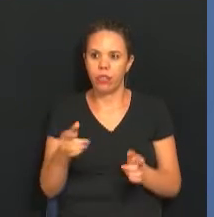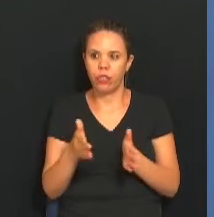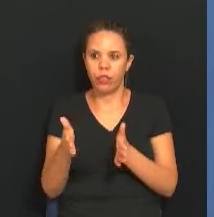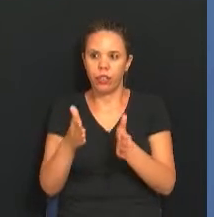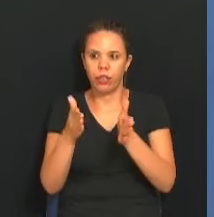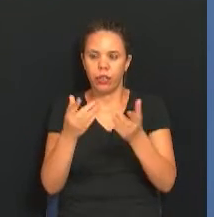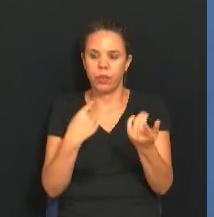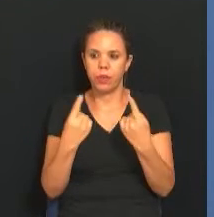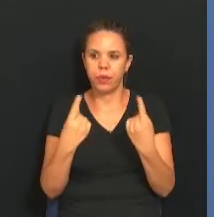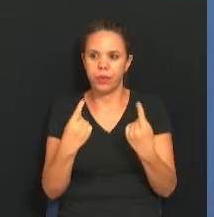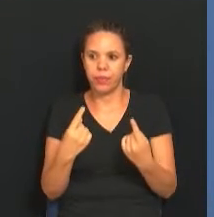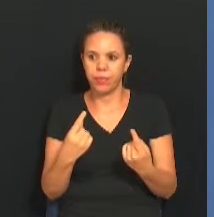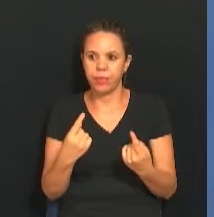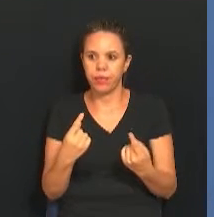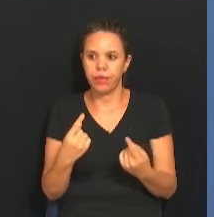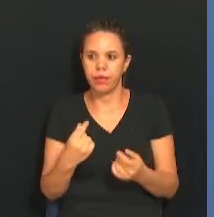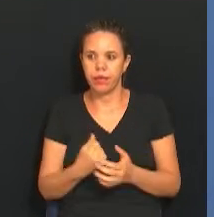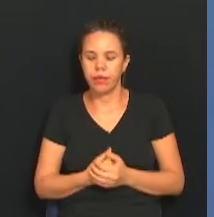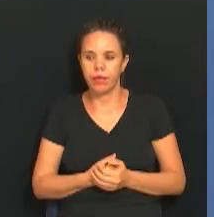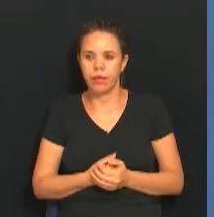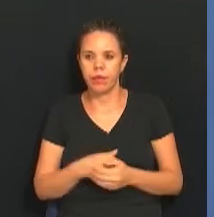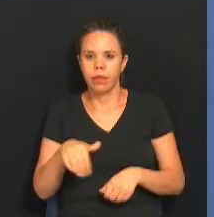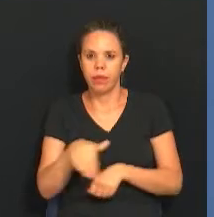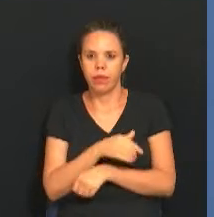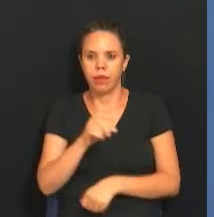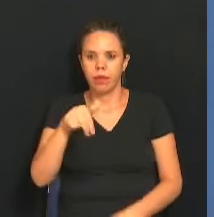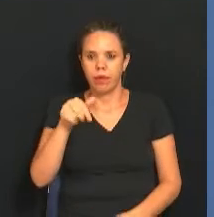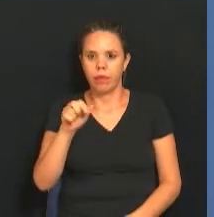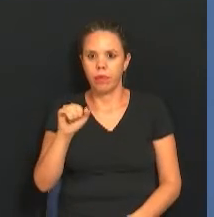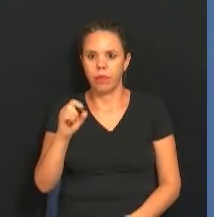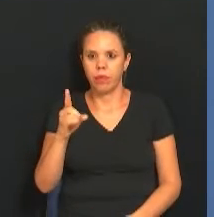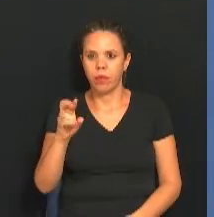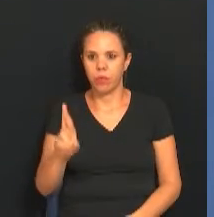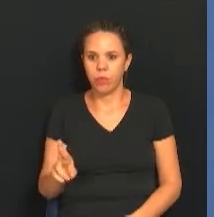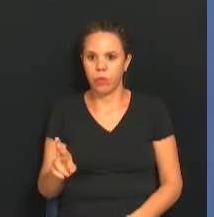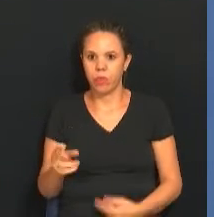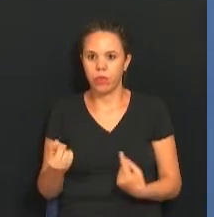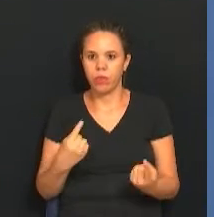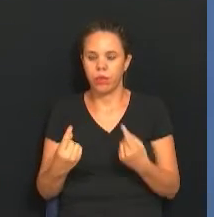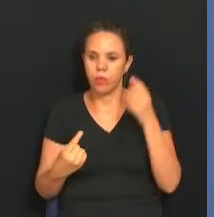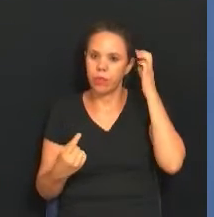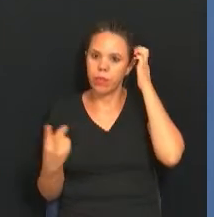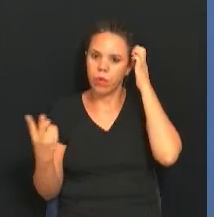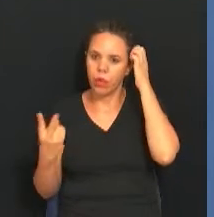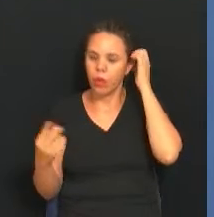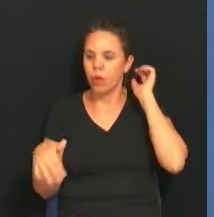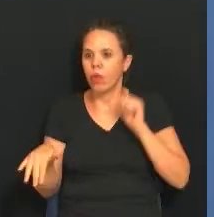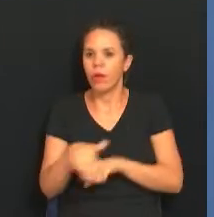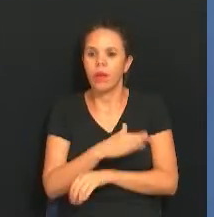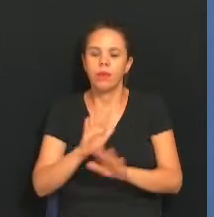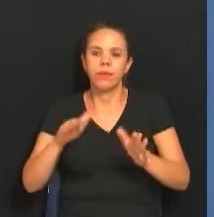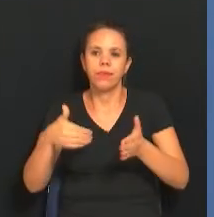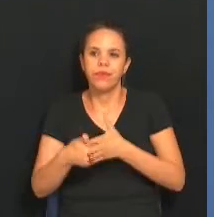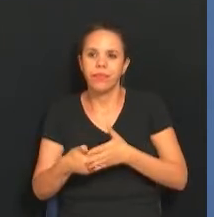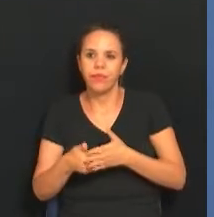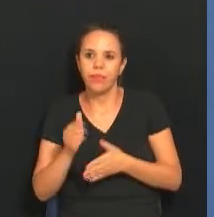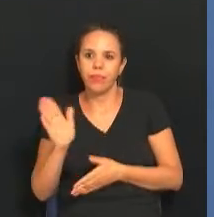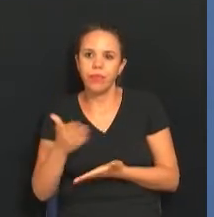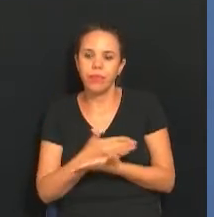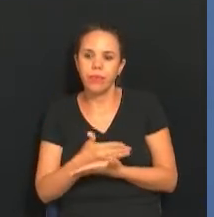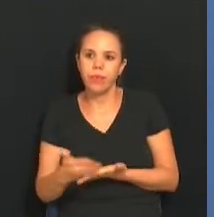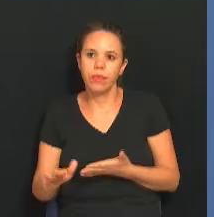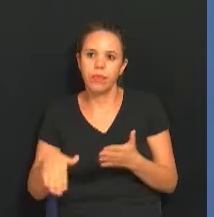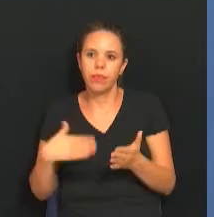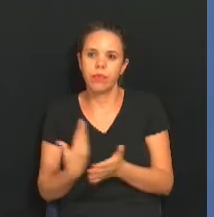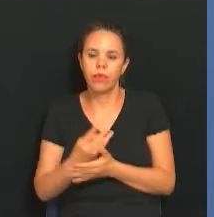da Avenida John Boy que é entre as Ruas Nadir Dias de Oliveira e tom de Araújo o bloqueio que já começou